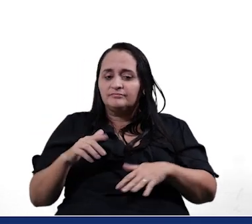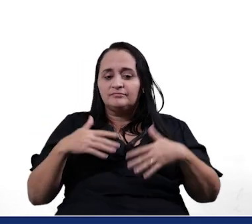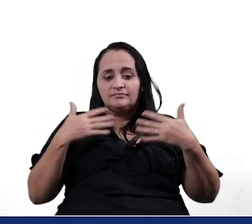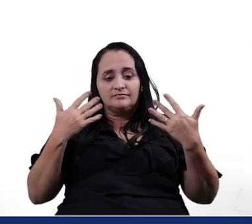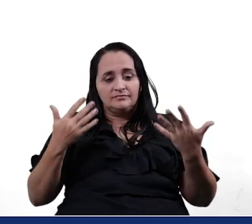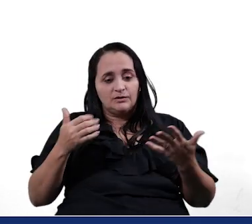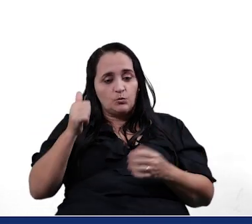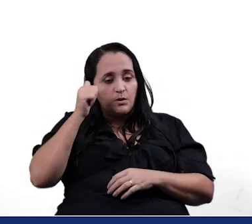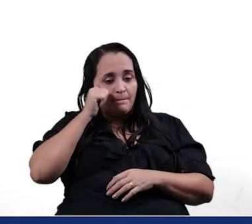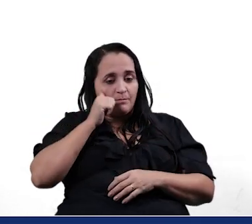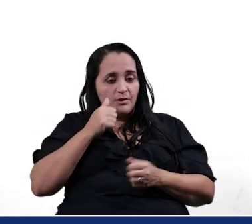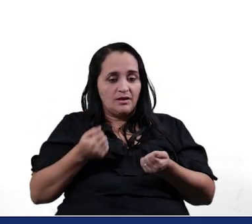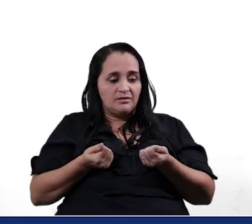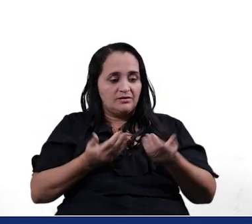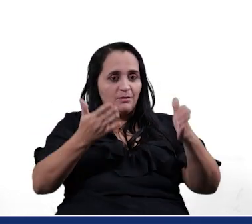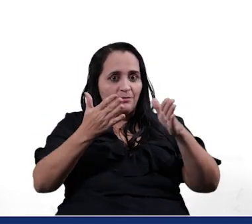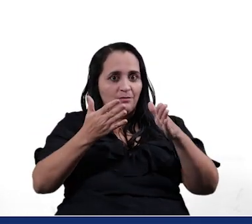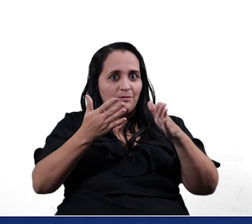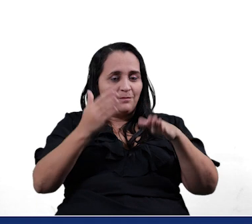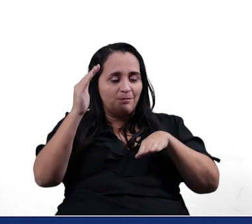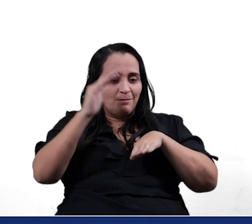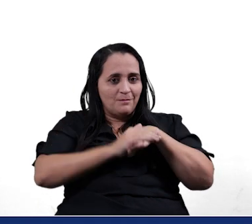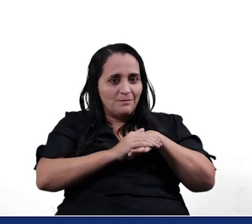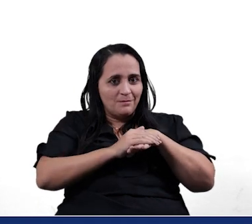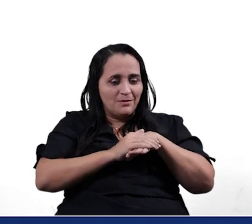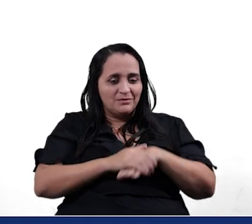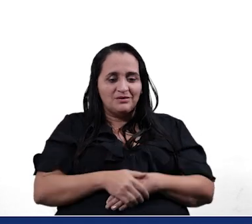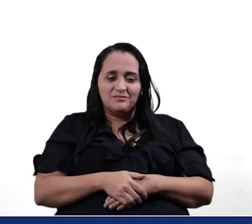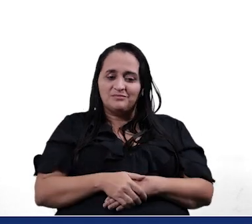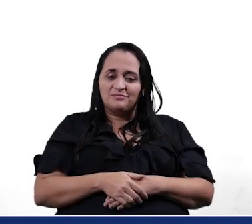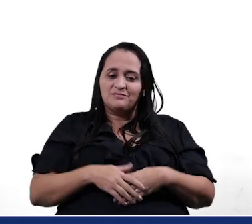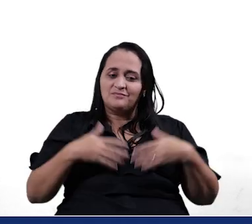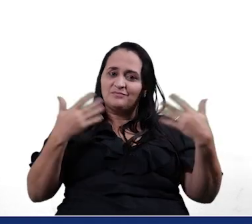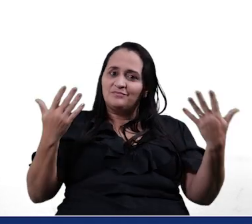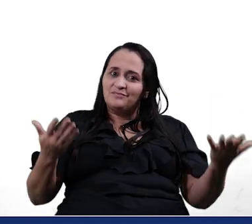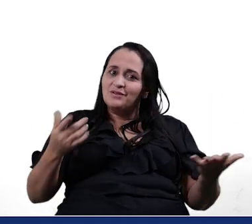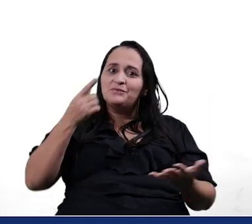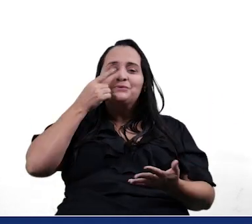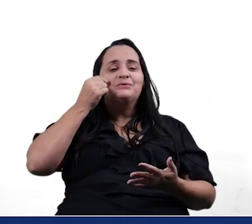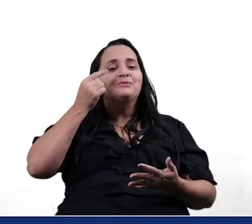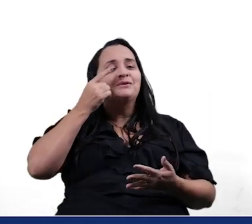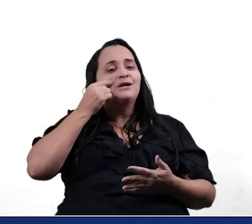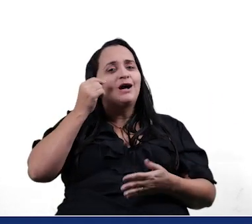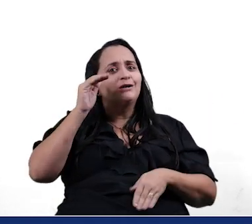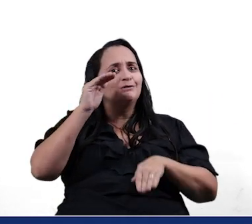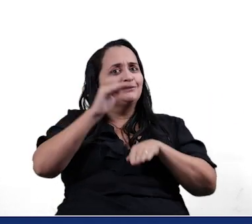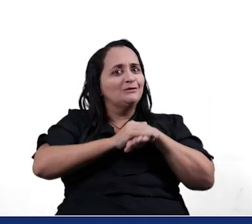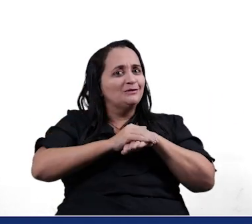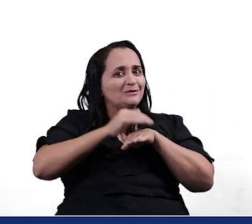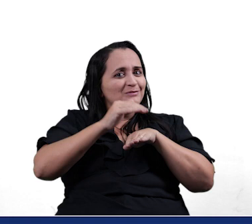saco e um par de botas. Acertou quem disse que estamos falando do gato